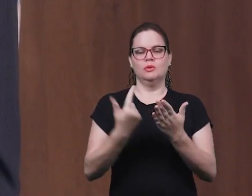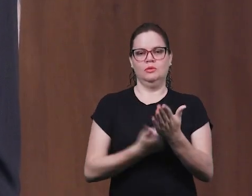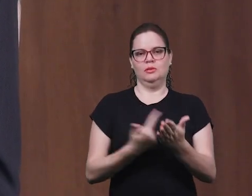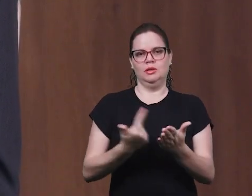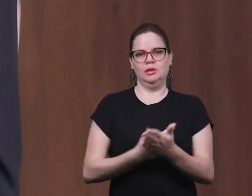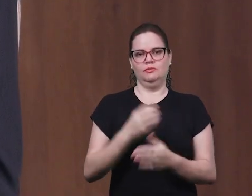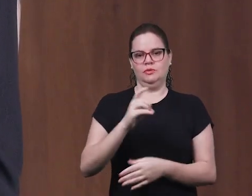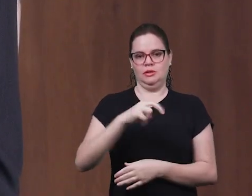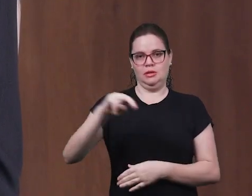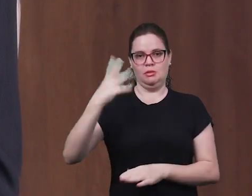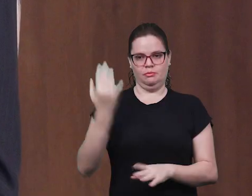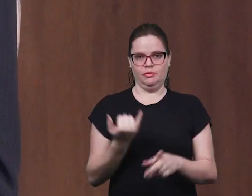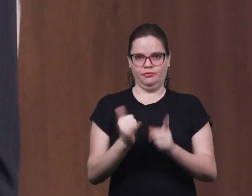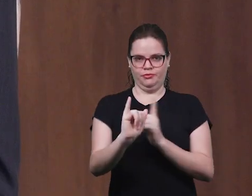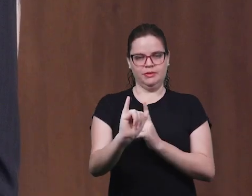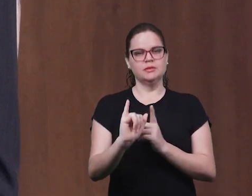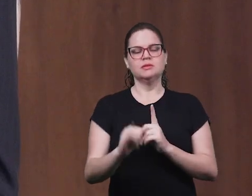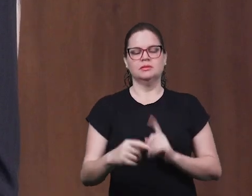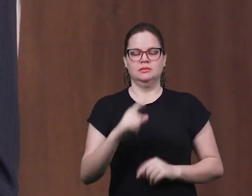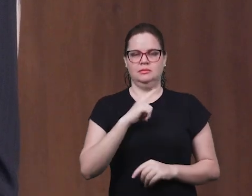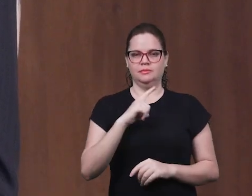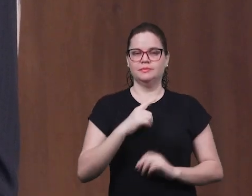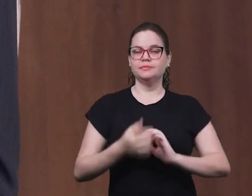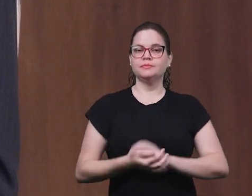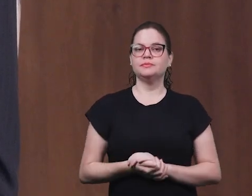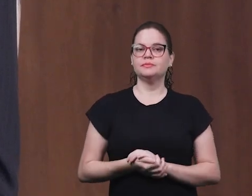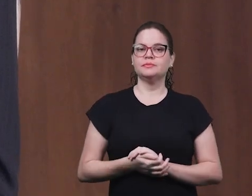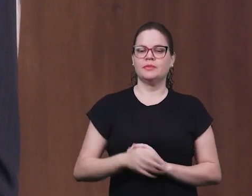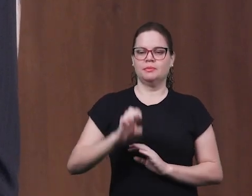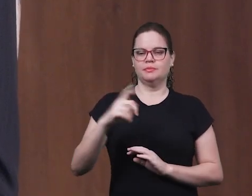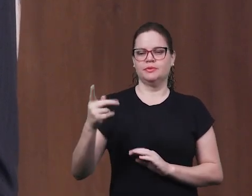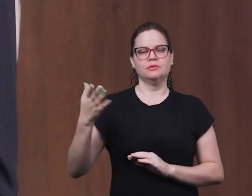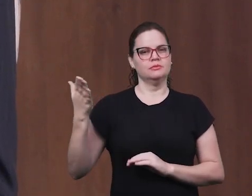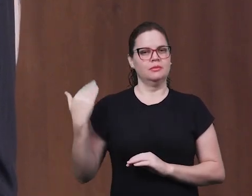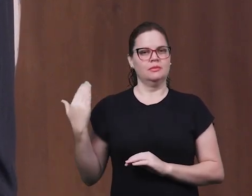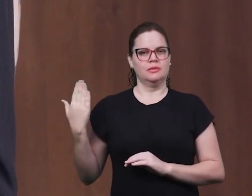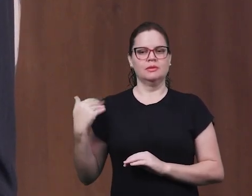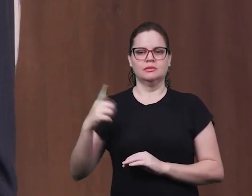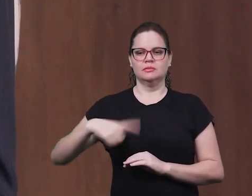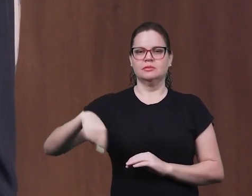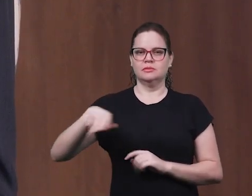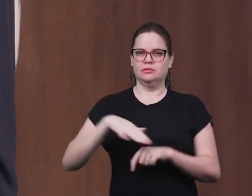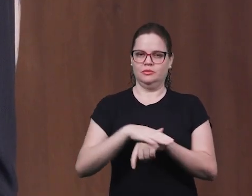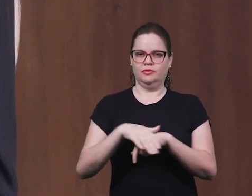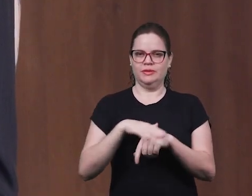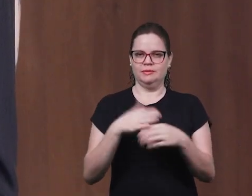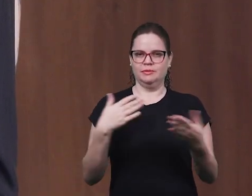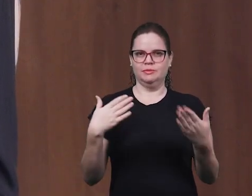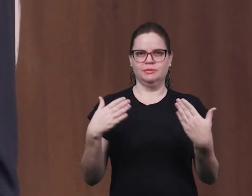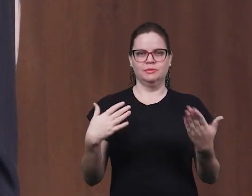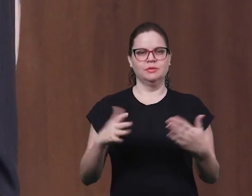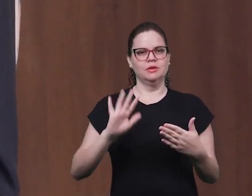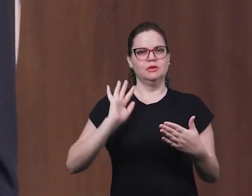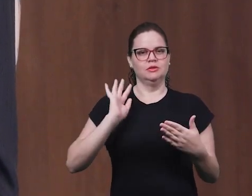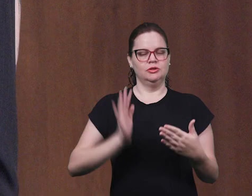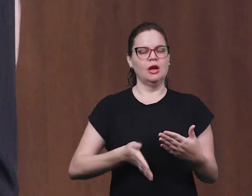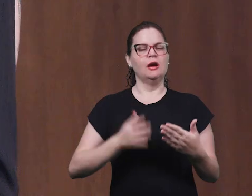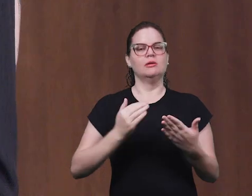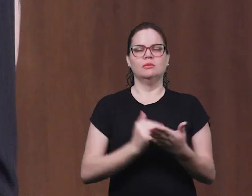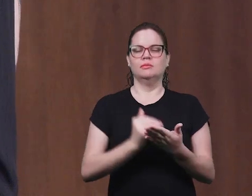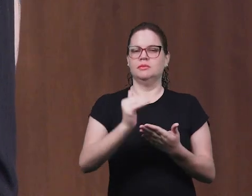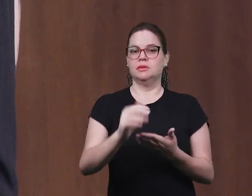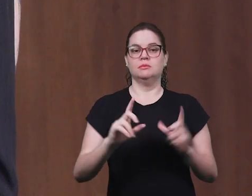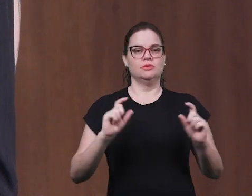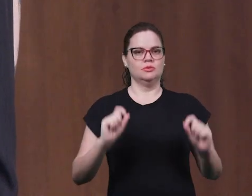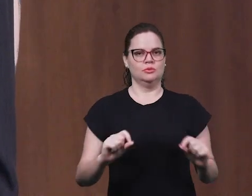do profeta Daniel. No episódio passado, nós fizemos uma